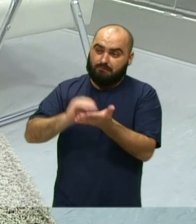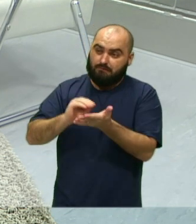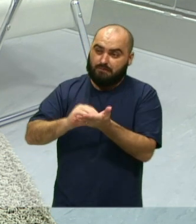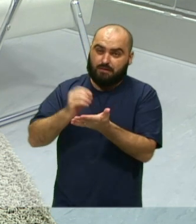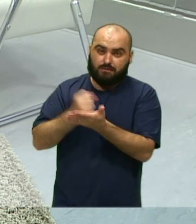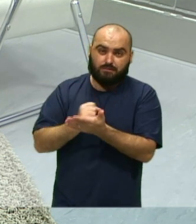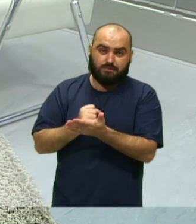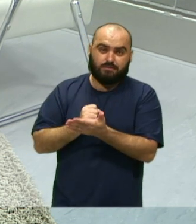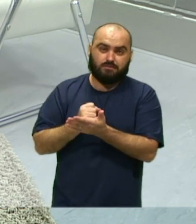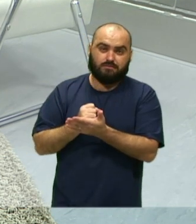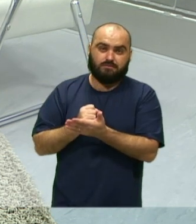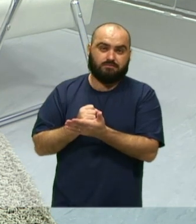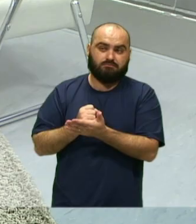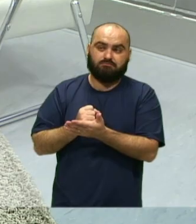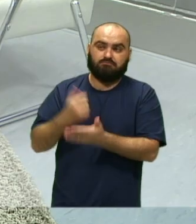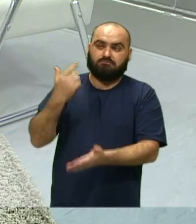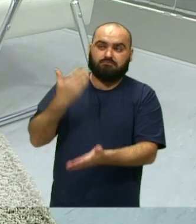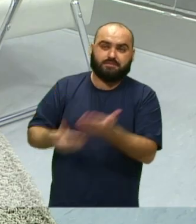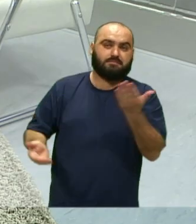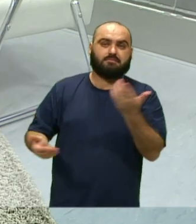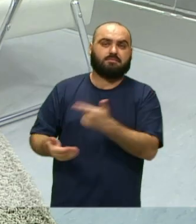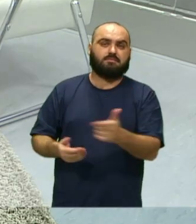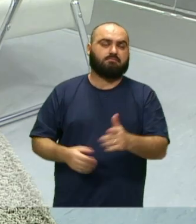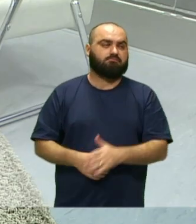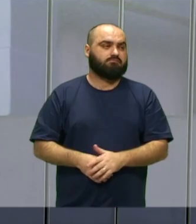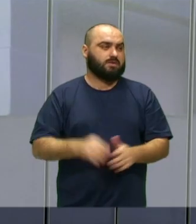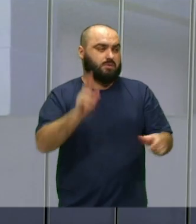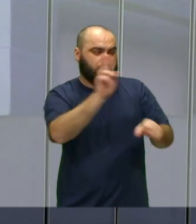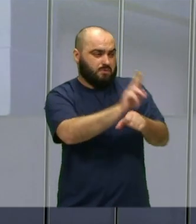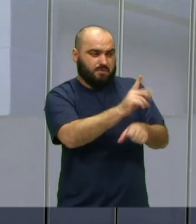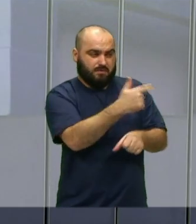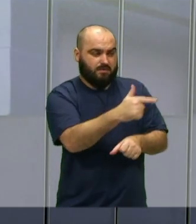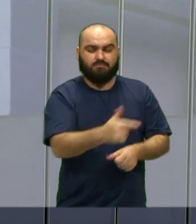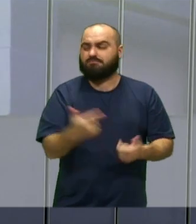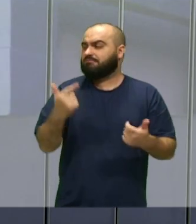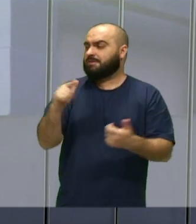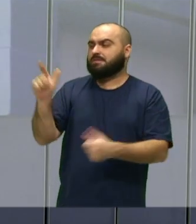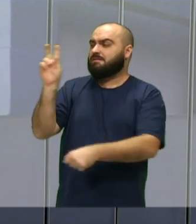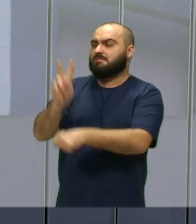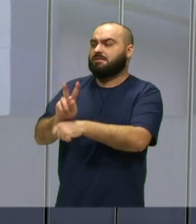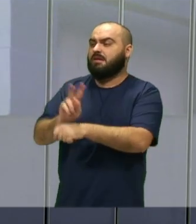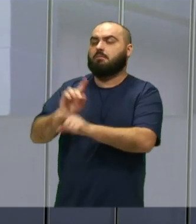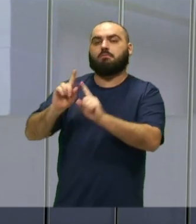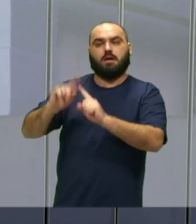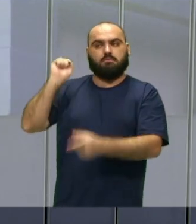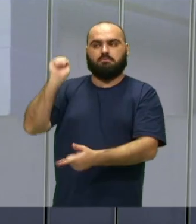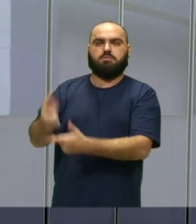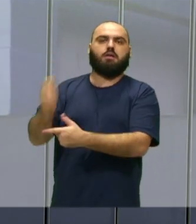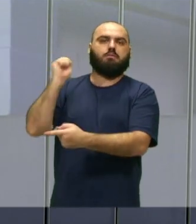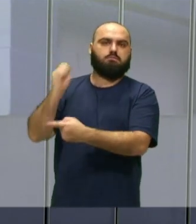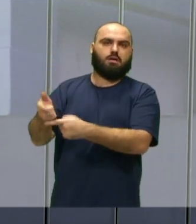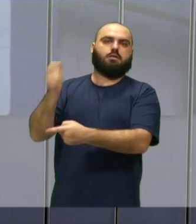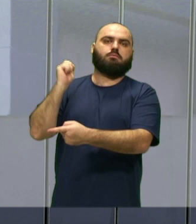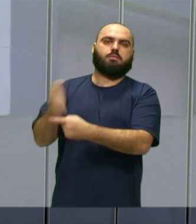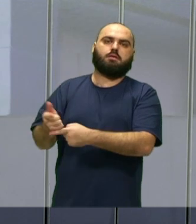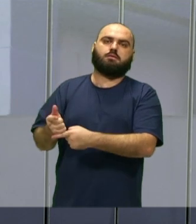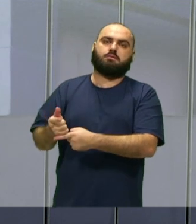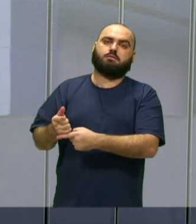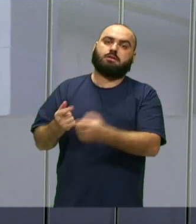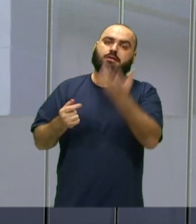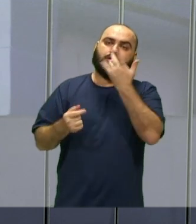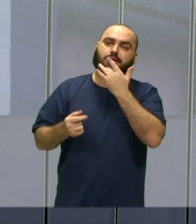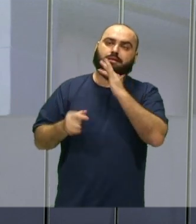se perdeu aí no caminho. É um serviço que não está gerenciado. Não está sendo gerenciado e está sendo pago, está sendo gasto e as nossas crianças estão correndo riscos,